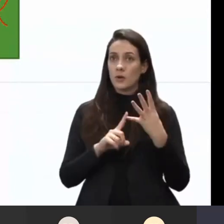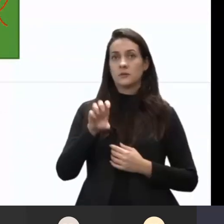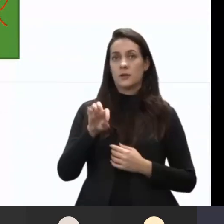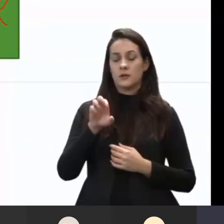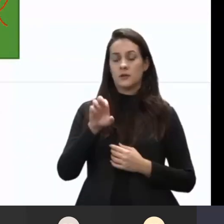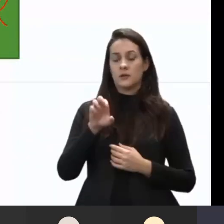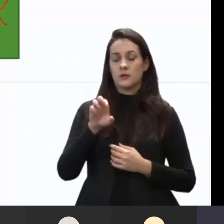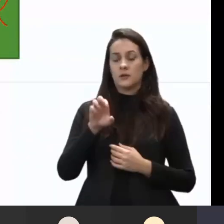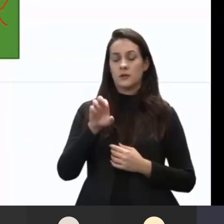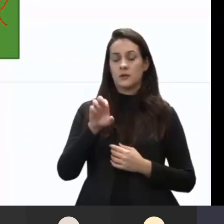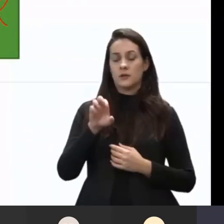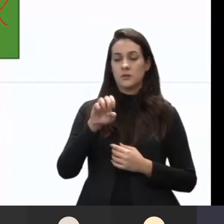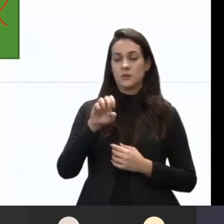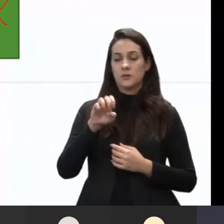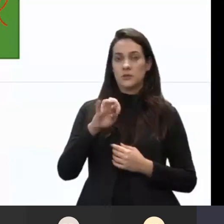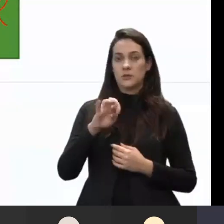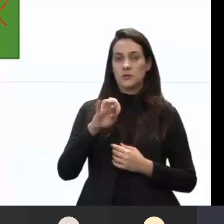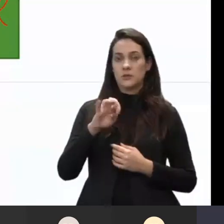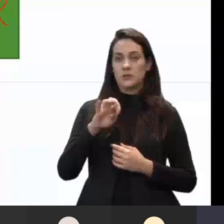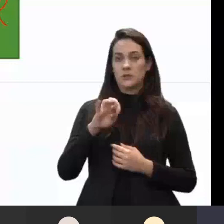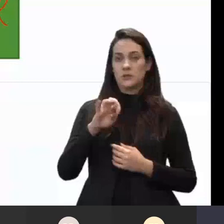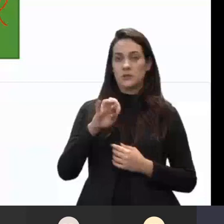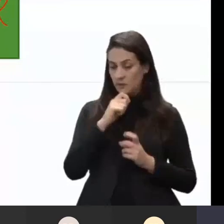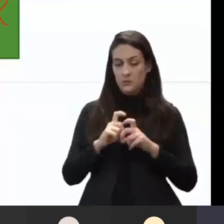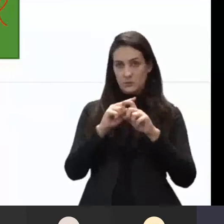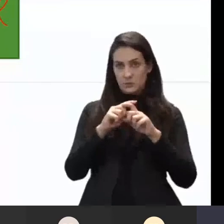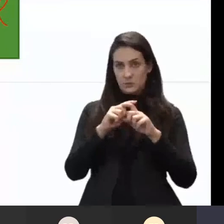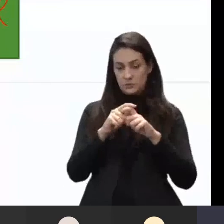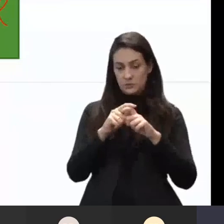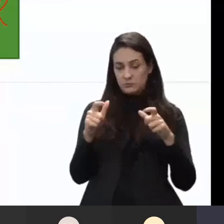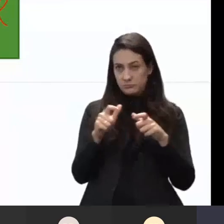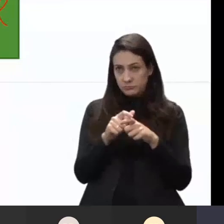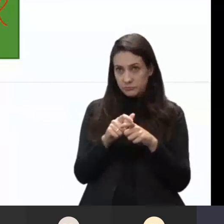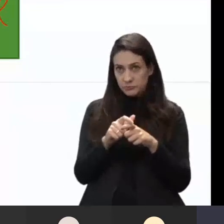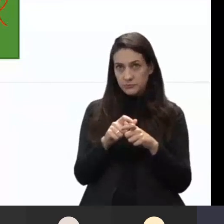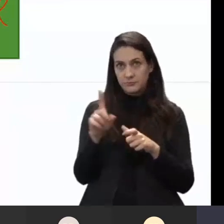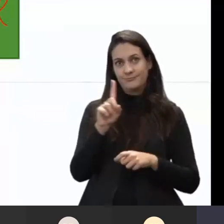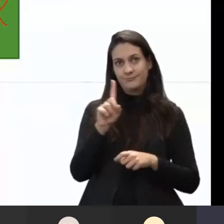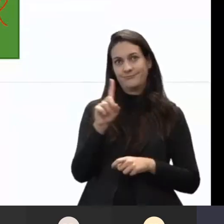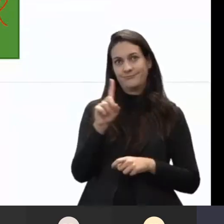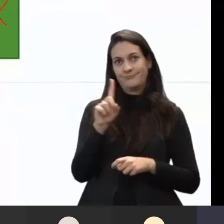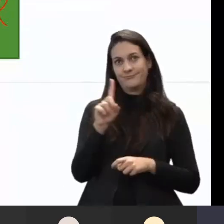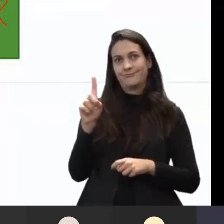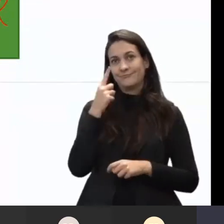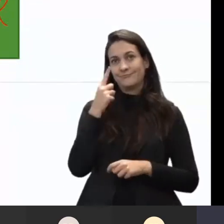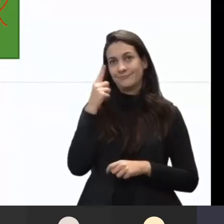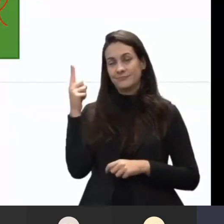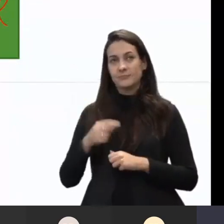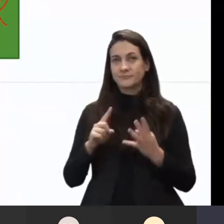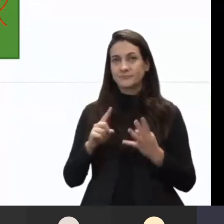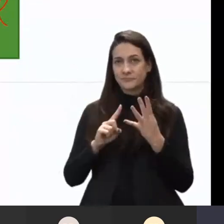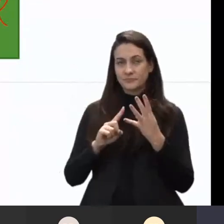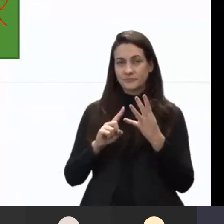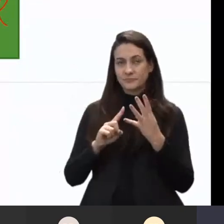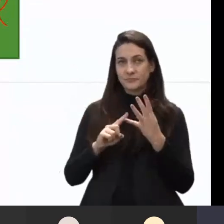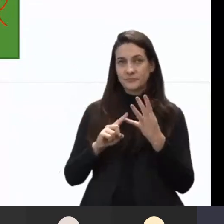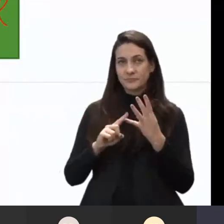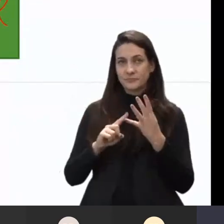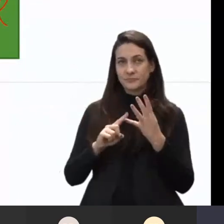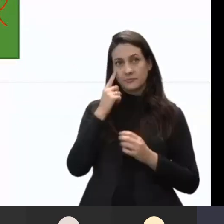O detergente, ele tem alguma ação? Ele vai inibir o crescimento dos micro-organismos? Não. Repare aqui, ó, que a bactéria ela